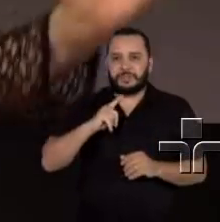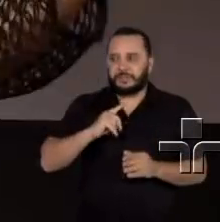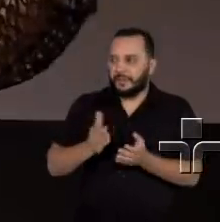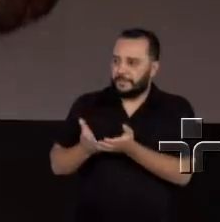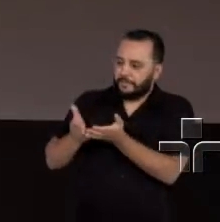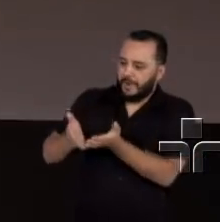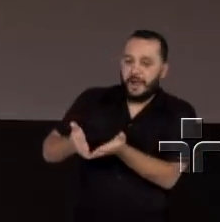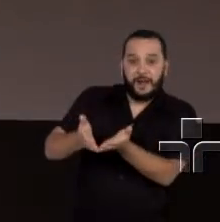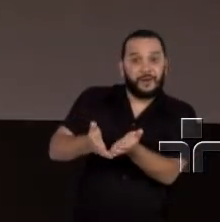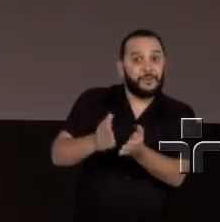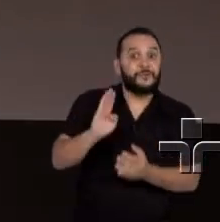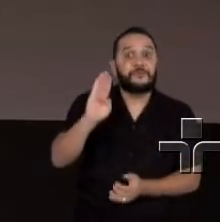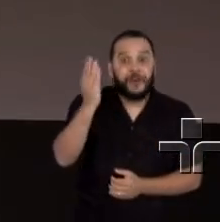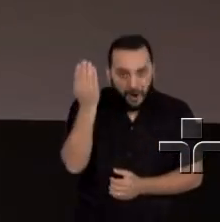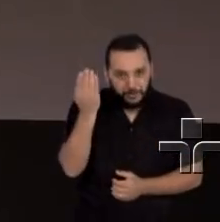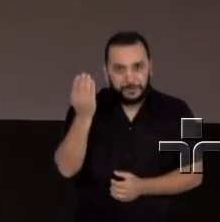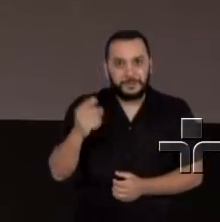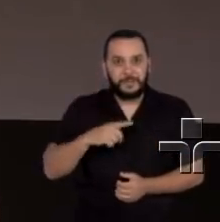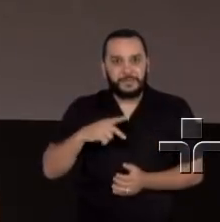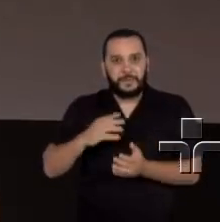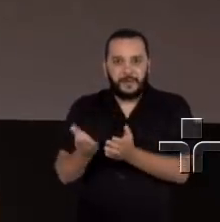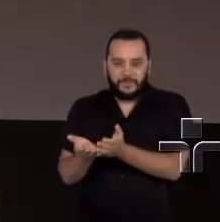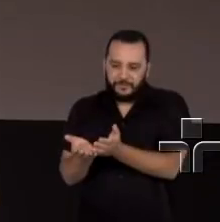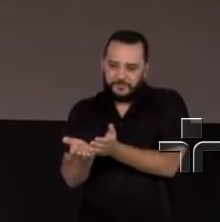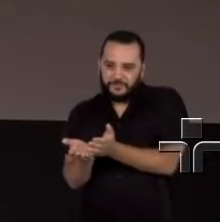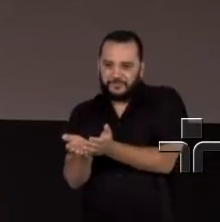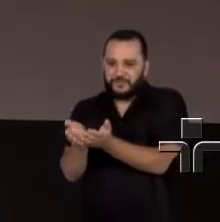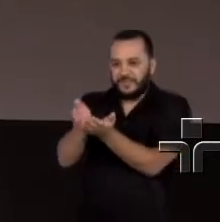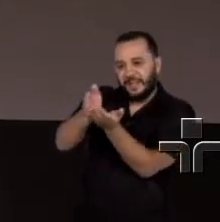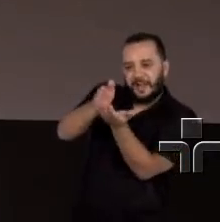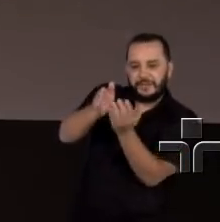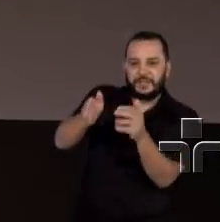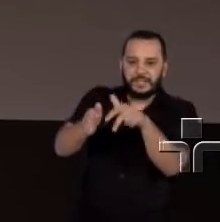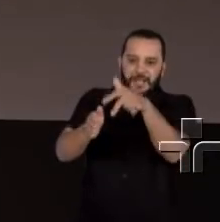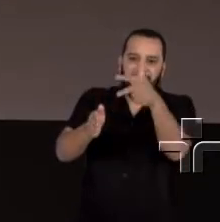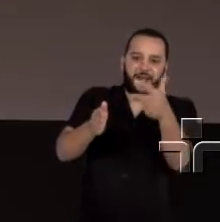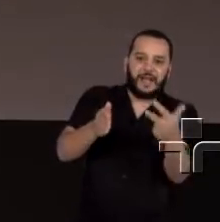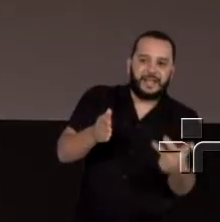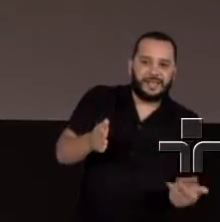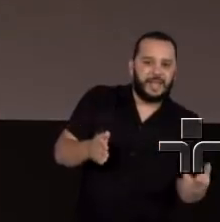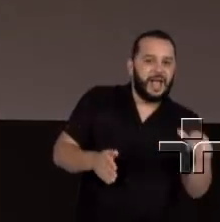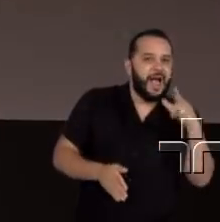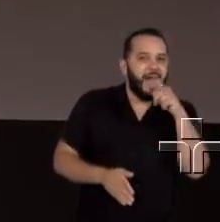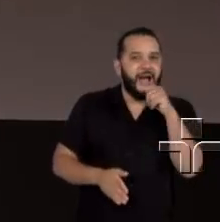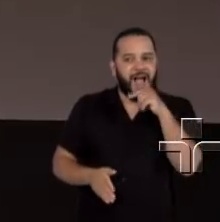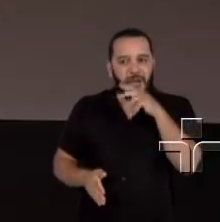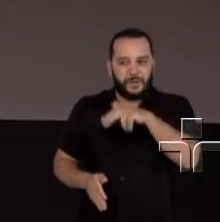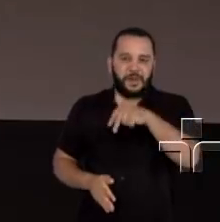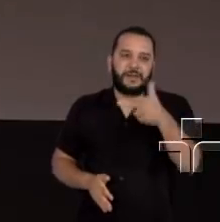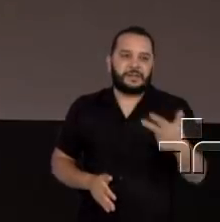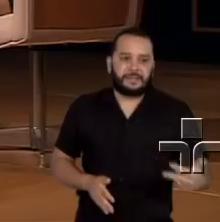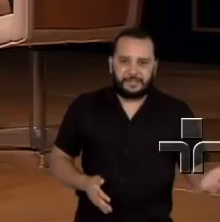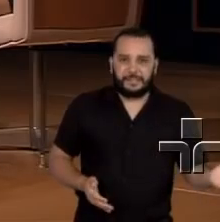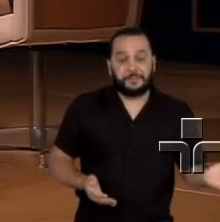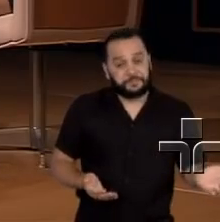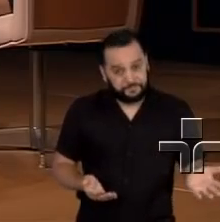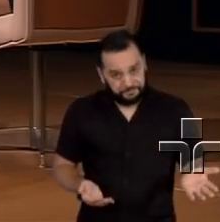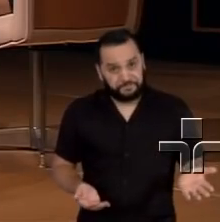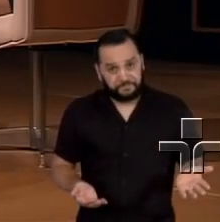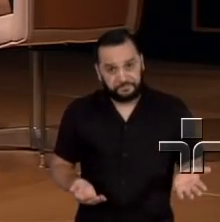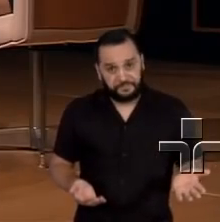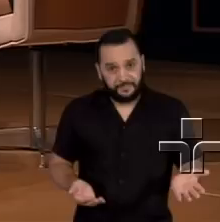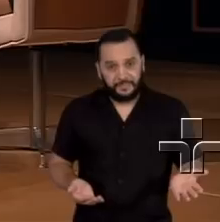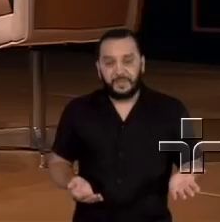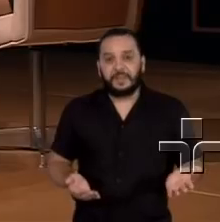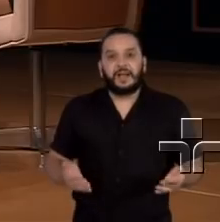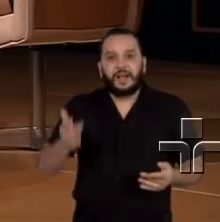fake que virava, mas ele estava num eixo, virava e a gente caía na água. E as pessoas